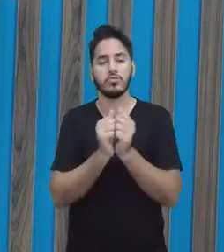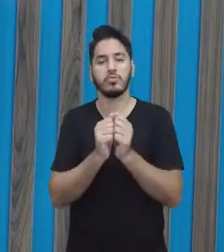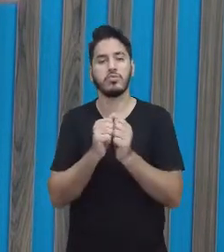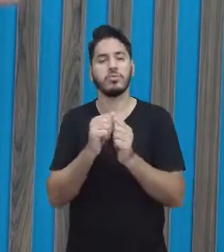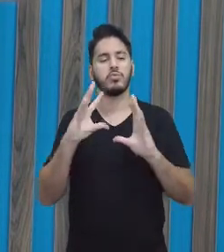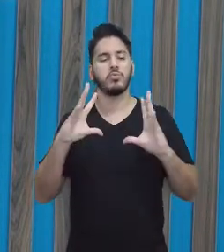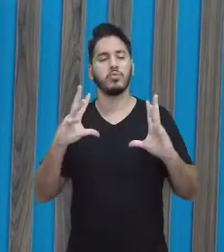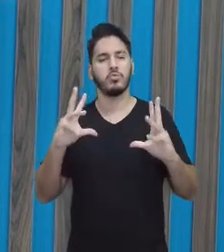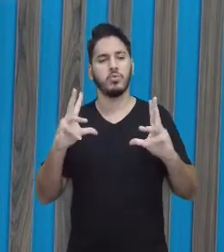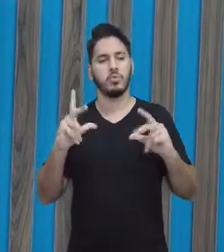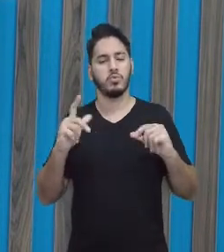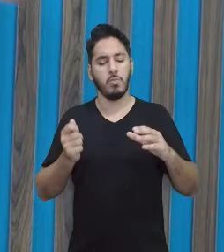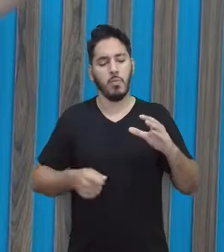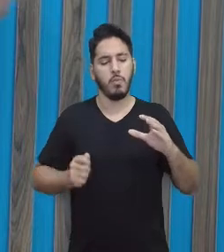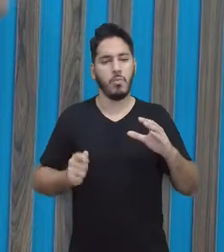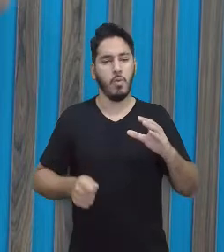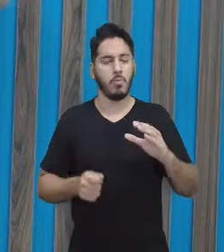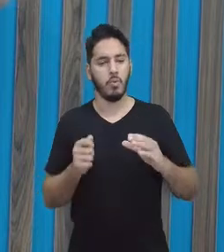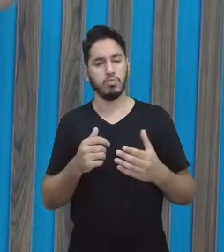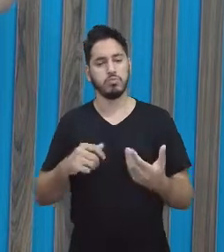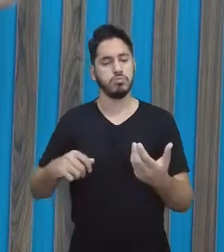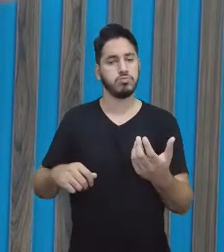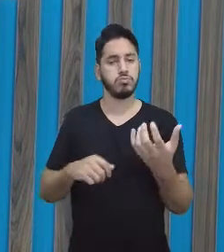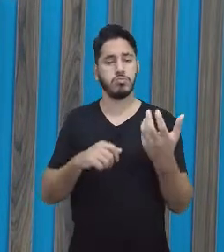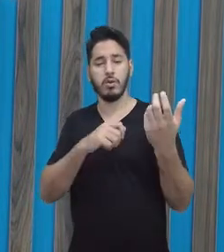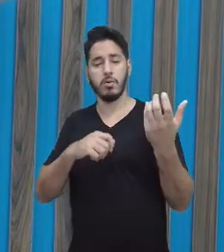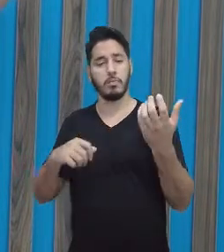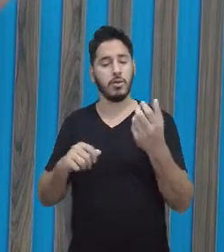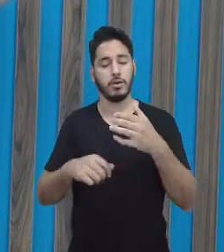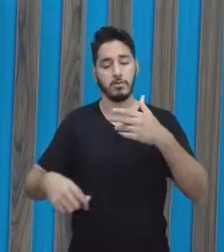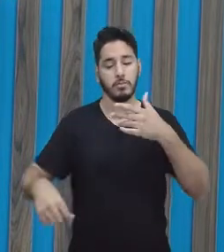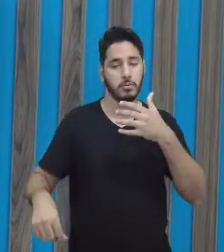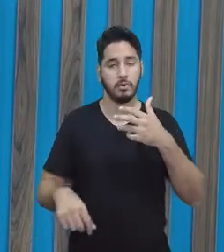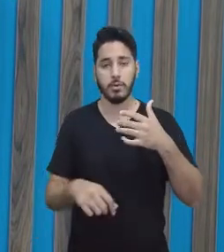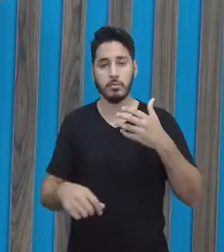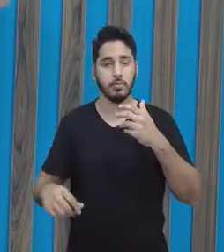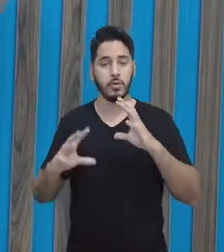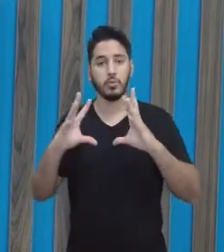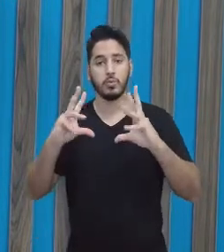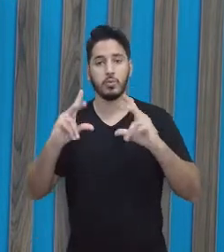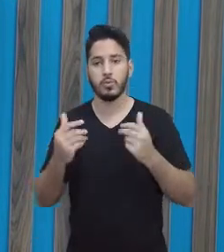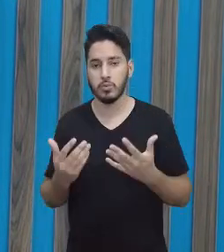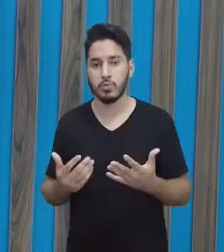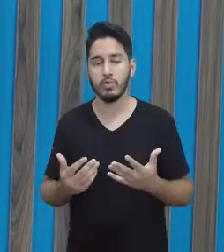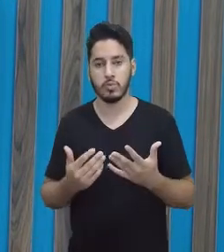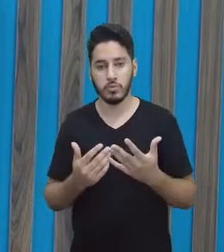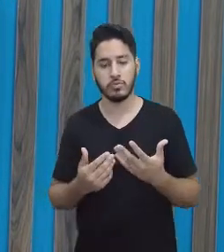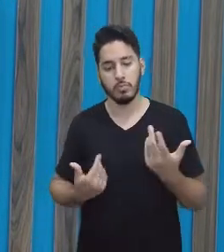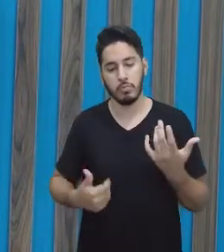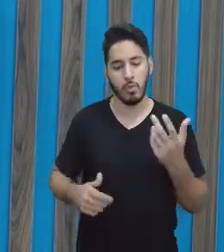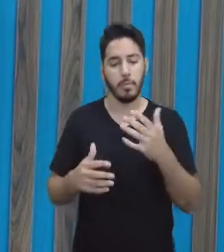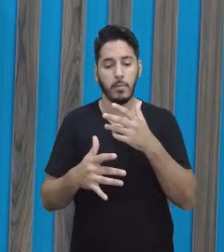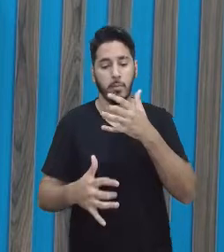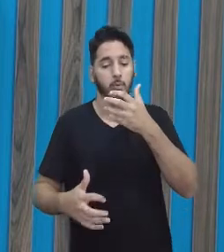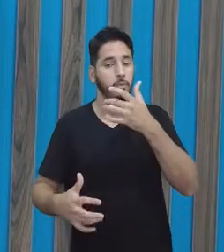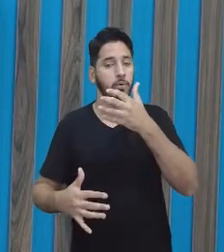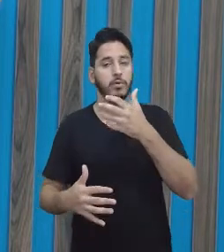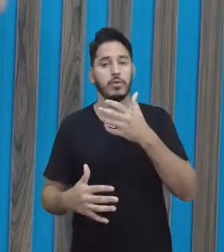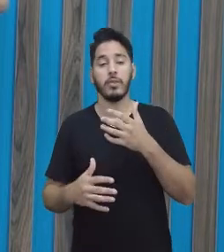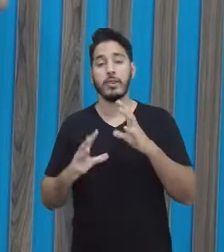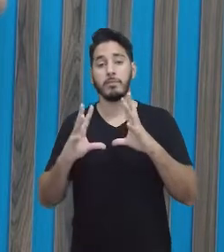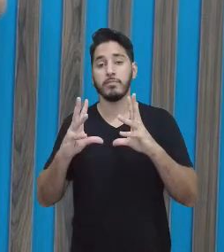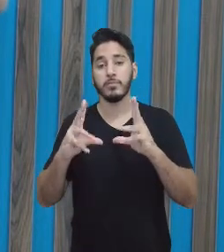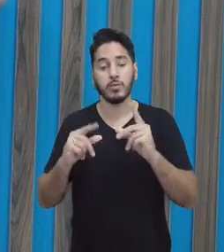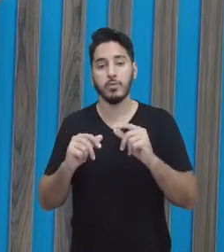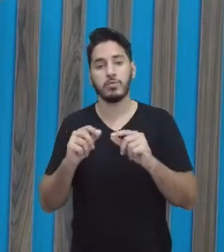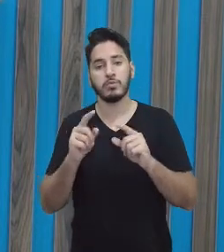instrumentos todos, né, pomposos da orquestra, o violino, o violoncelo, a tuba, sei lá, contrabaixo, né,